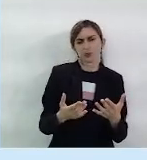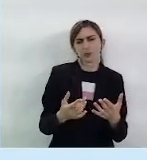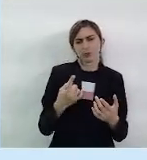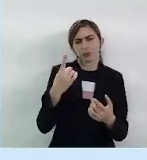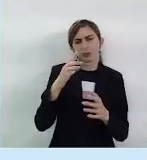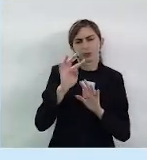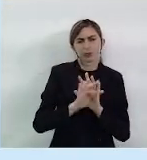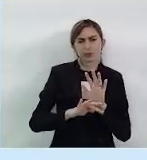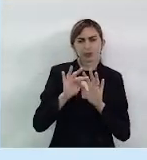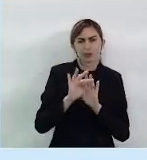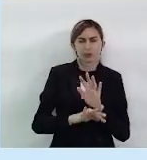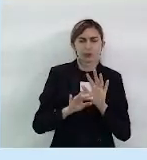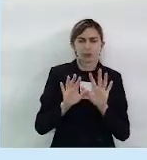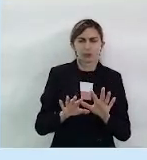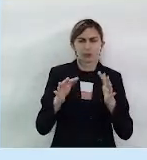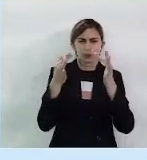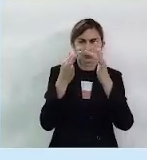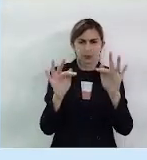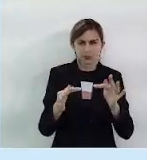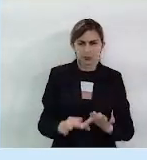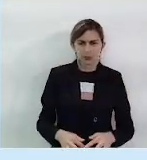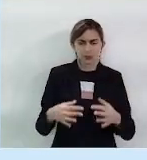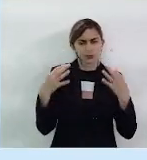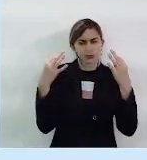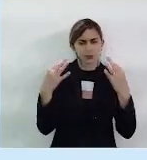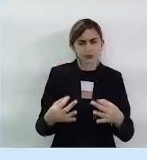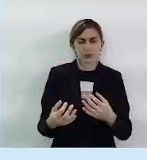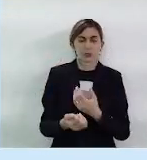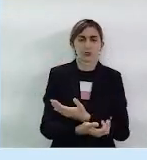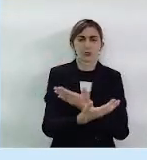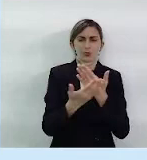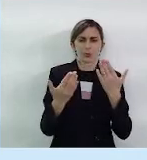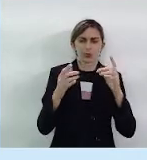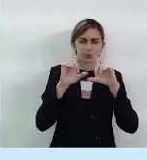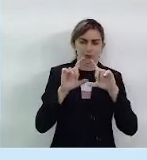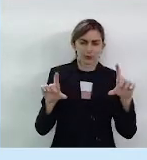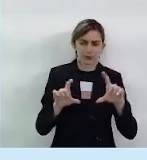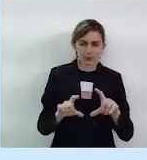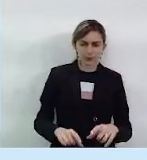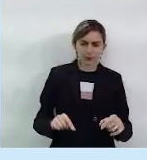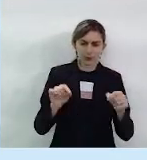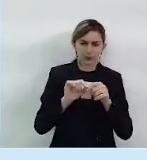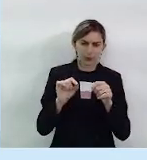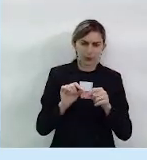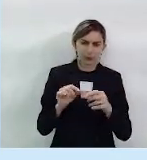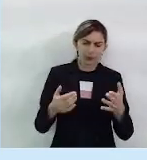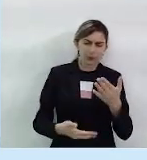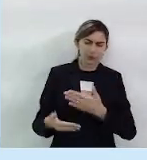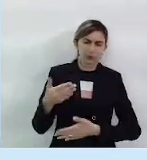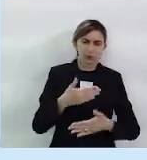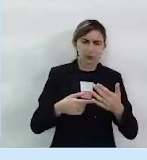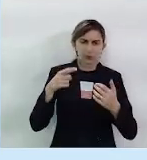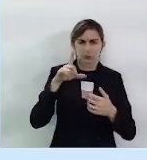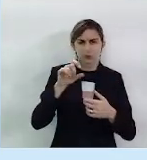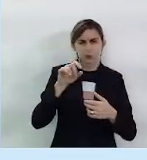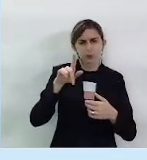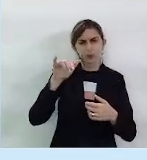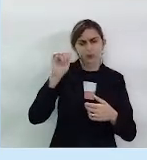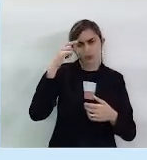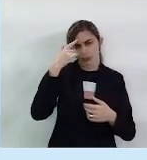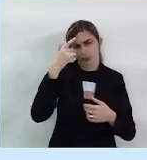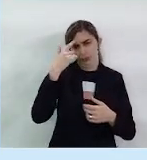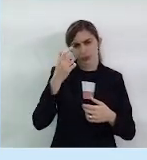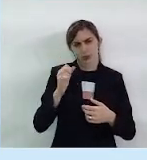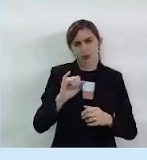um texto está sintaticamente correto quando as frases estabelecem uma relação lógica entre si.